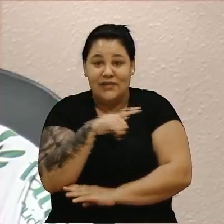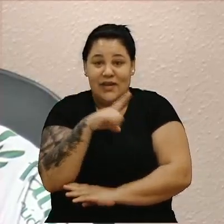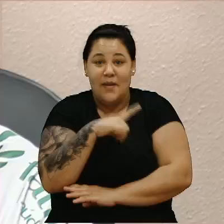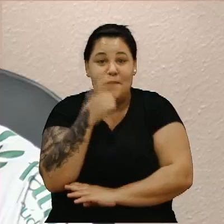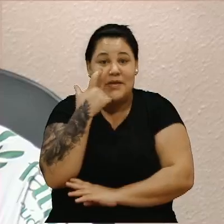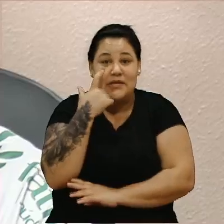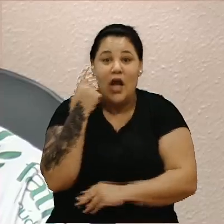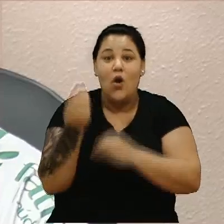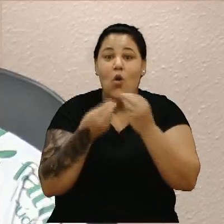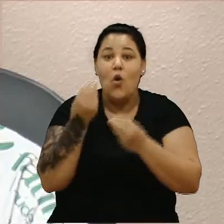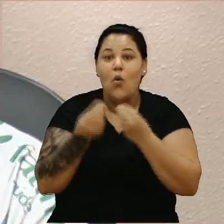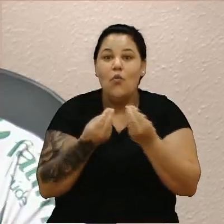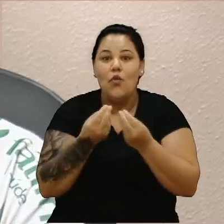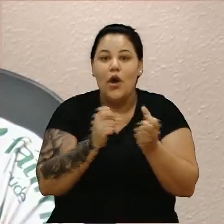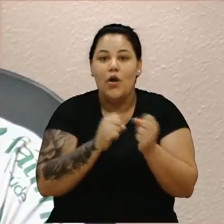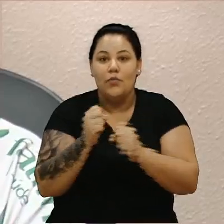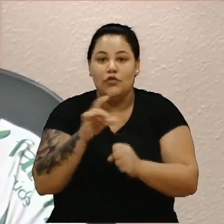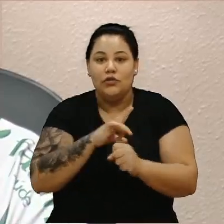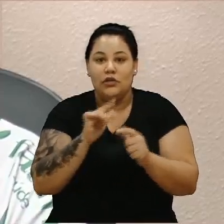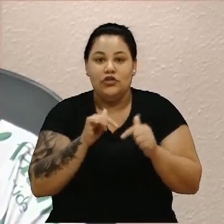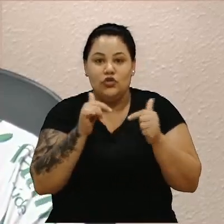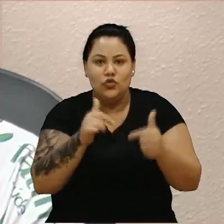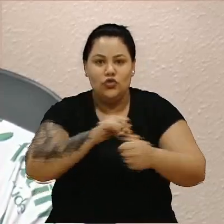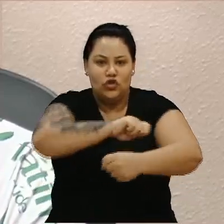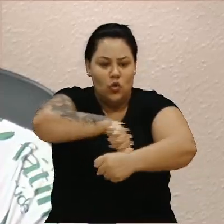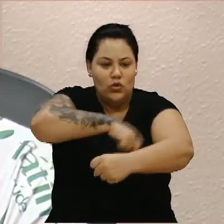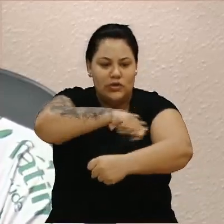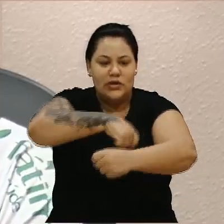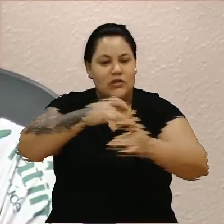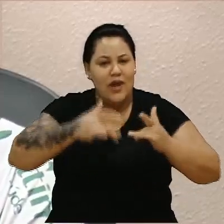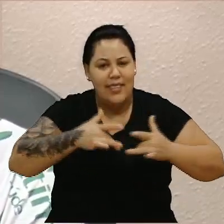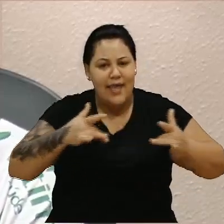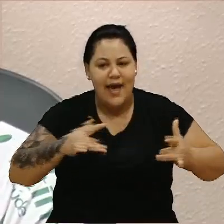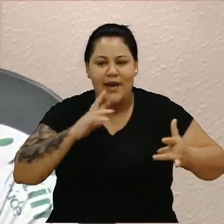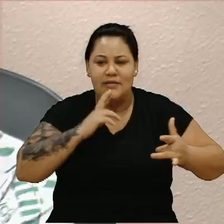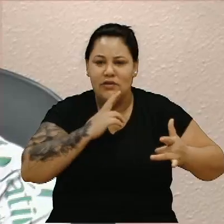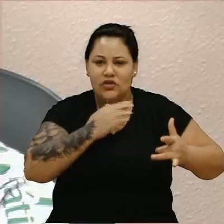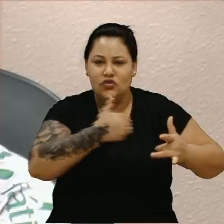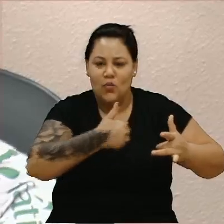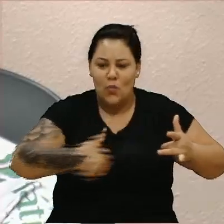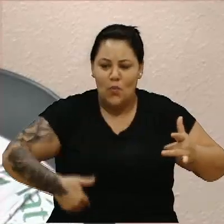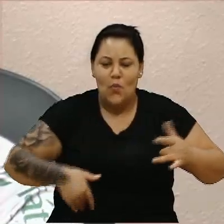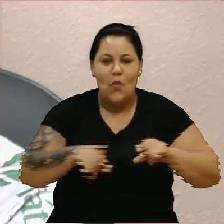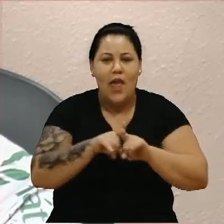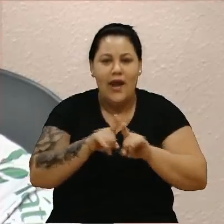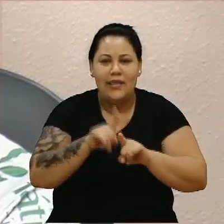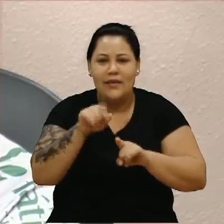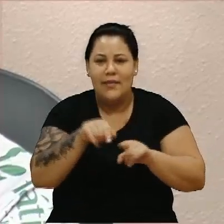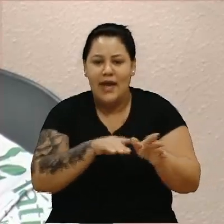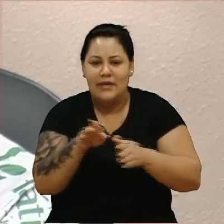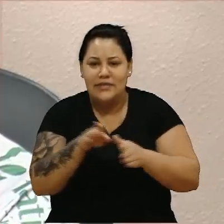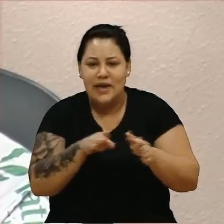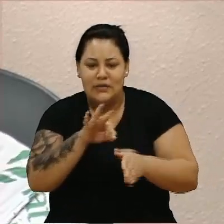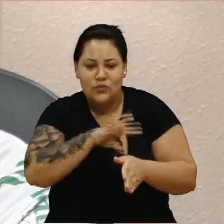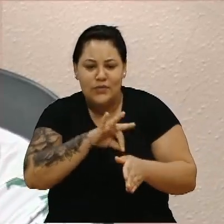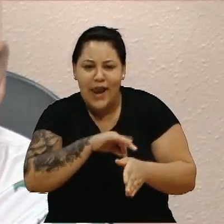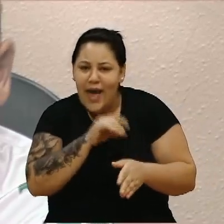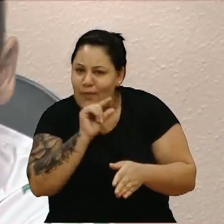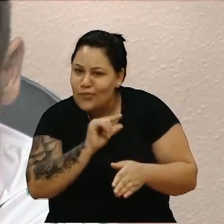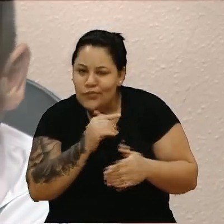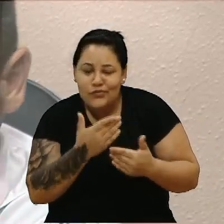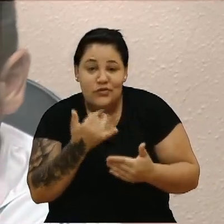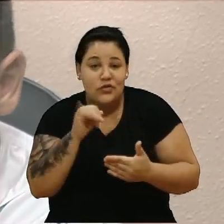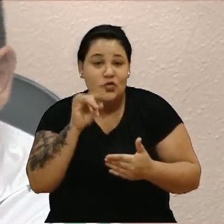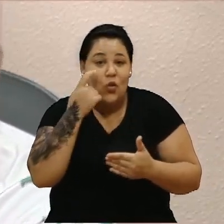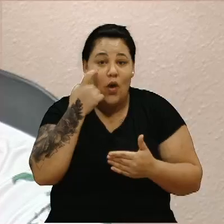pouco a gente pode ter ações, né? Cozinhas solidárias, restaurantes populares, acesso à renda, né? Se a gente for olhar os estudos que tratam